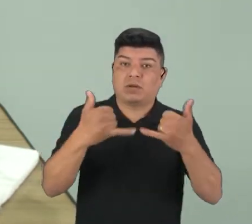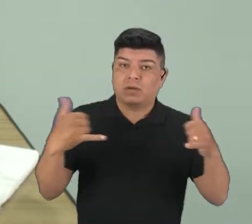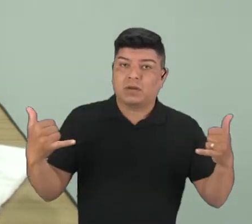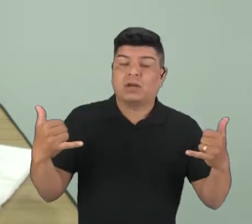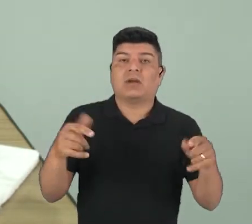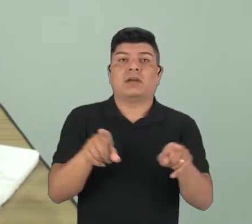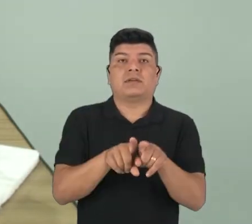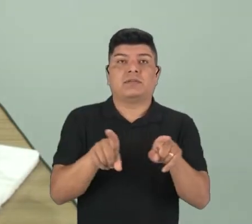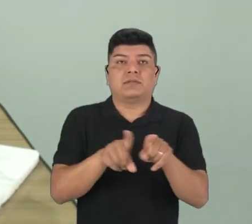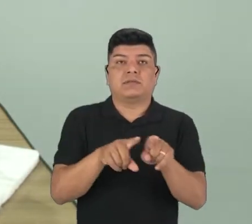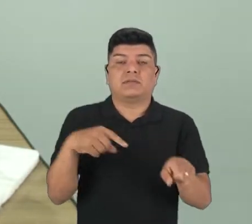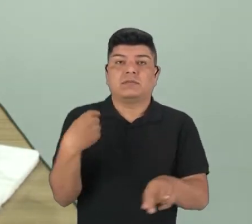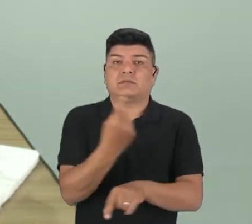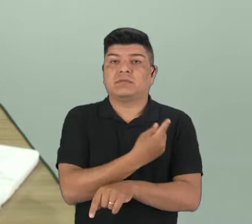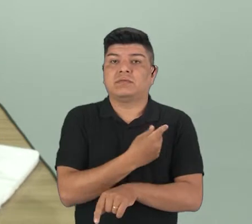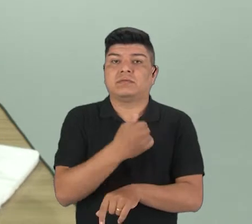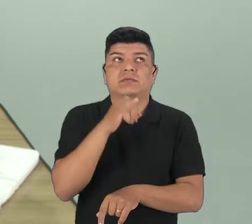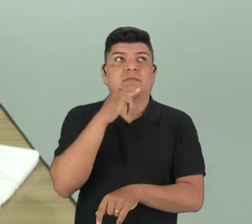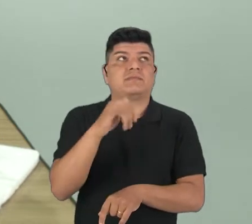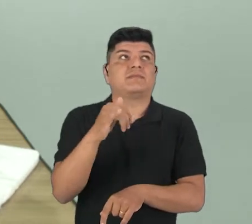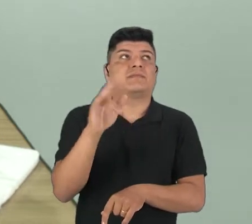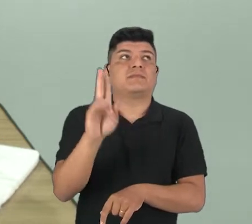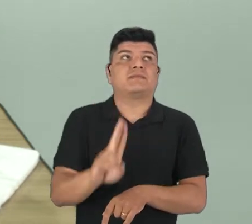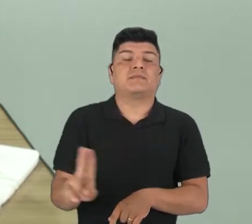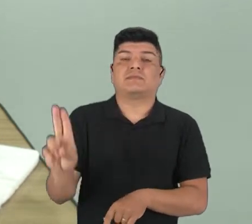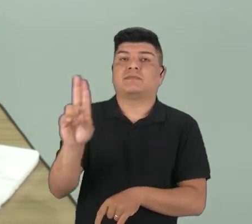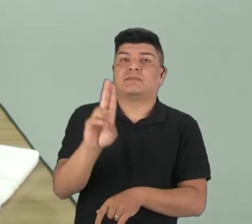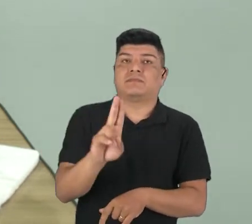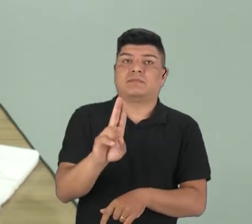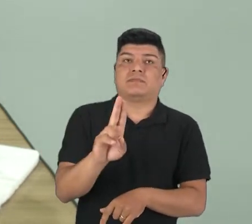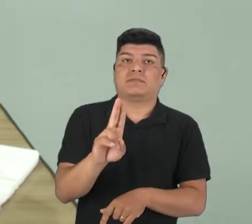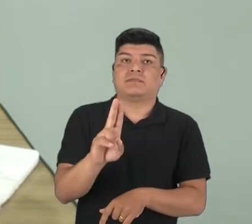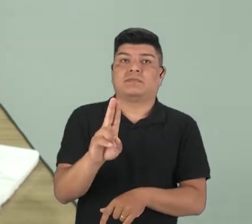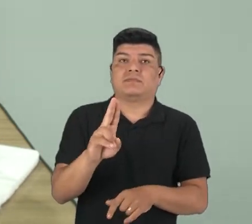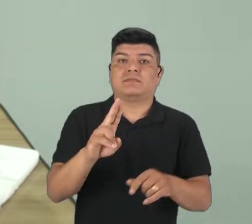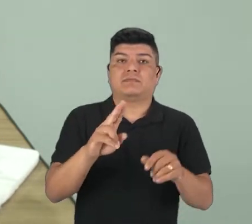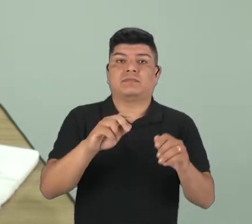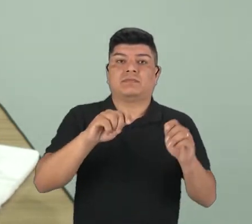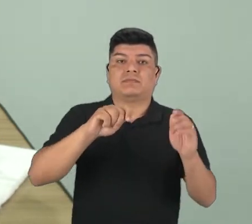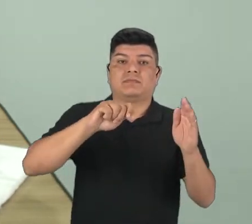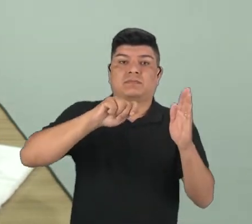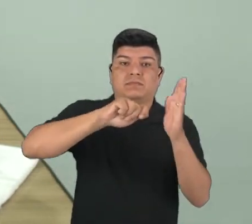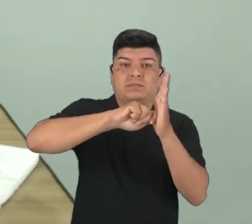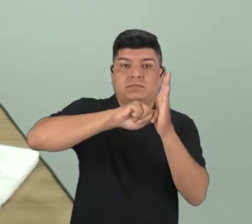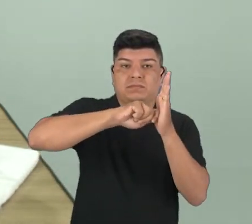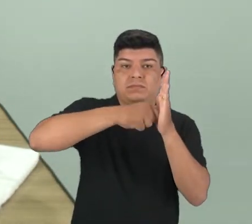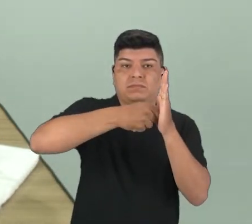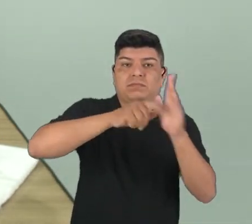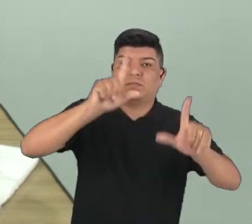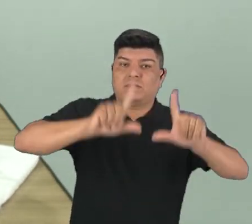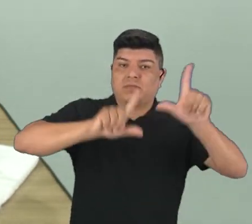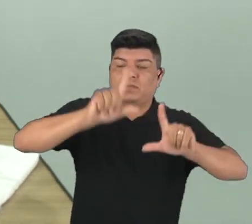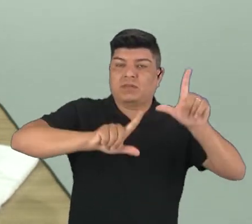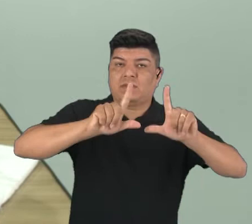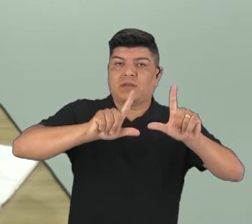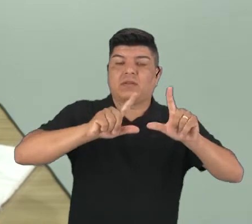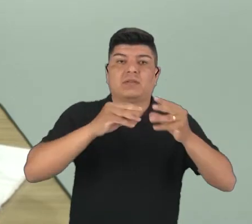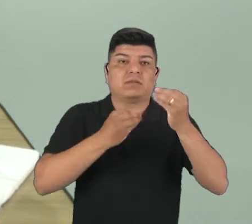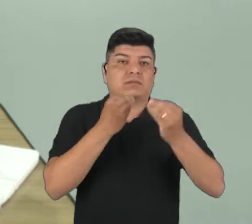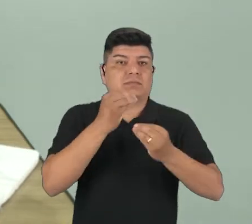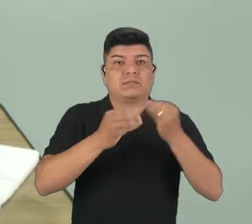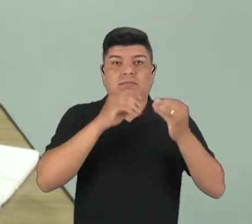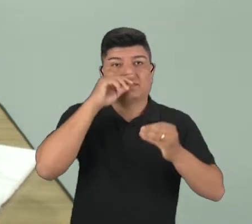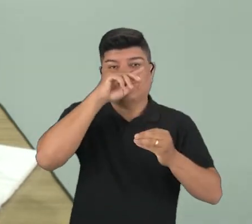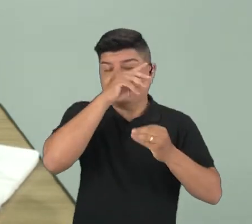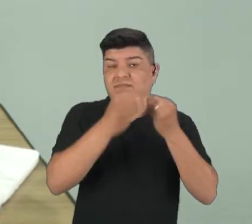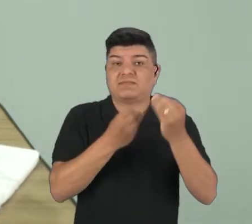como a energia que nós utilizamos para ligar um eletrodoméstico, uma televisão, como que nós